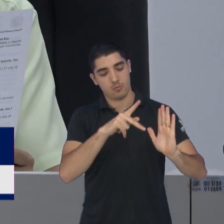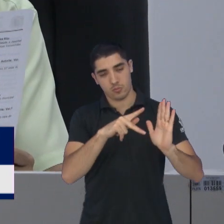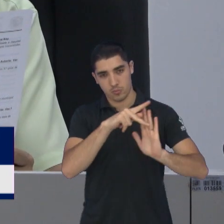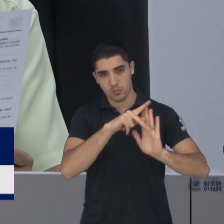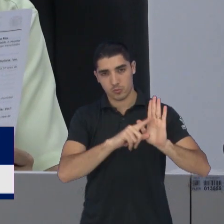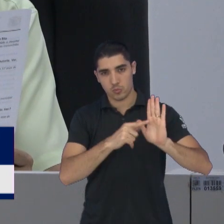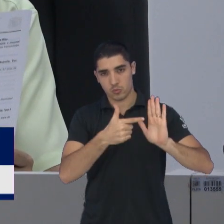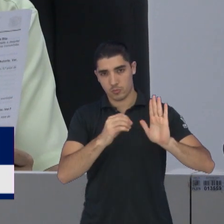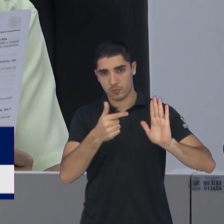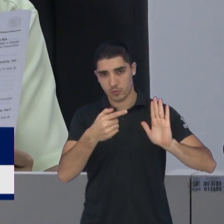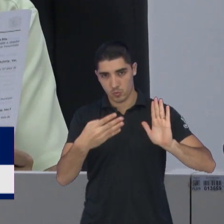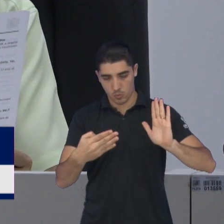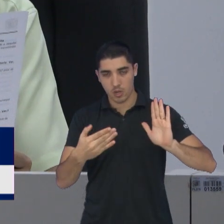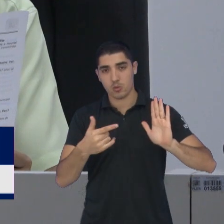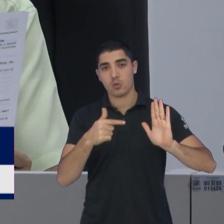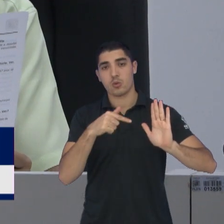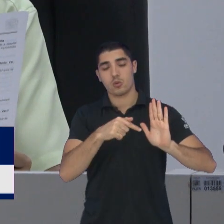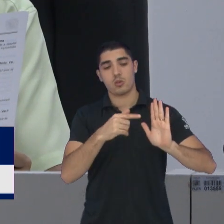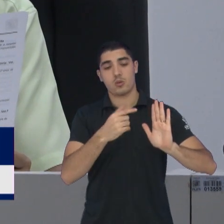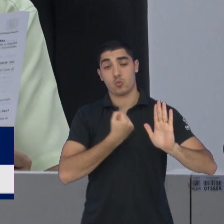4871/2024, projeto de lei número